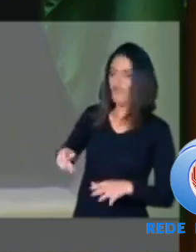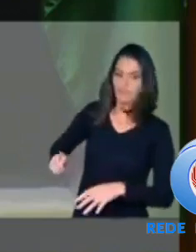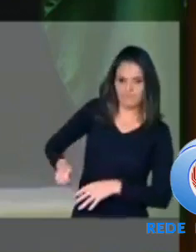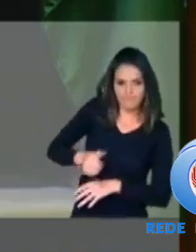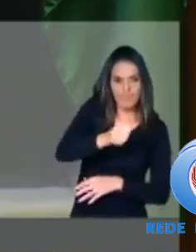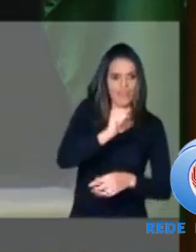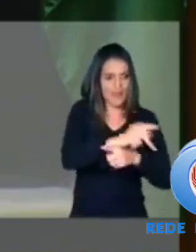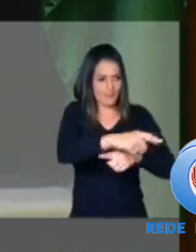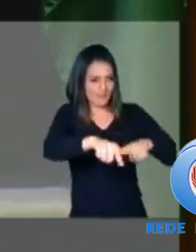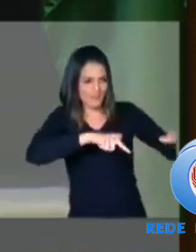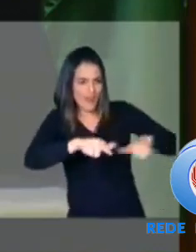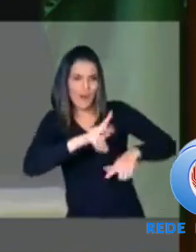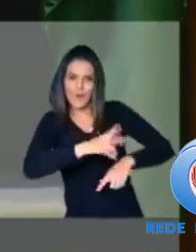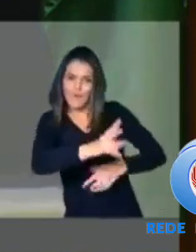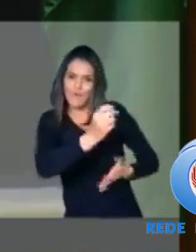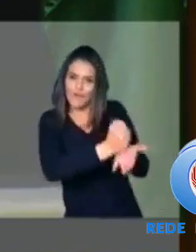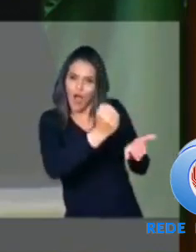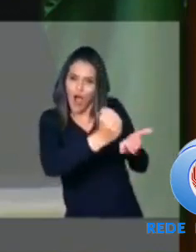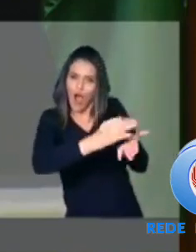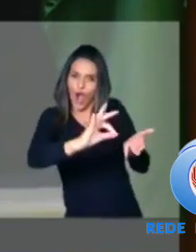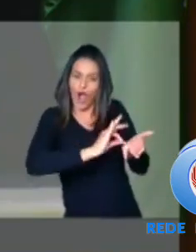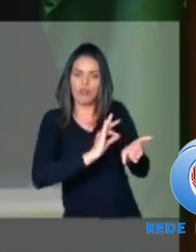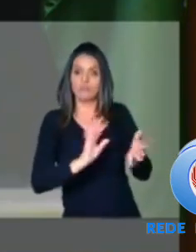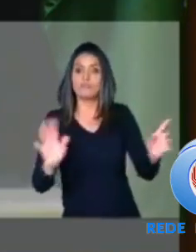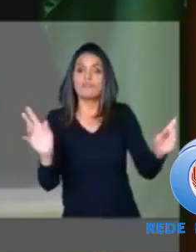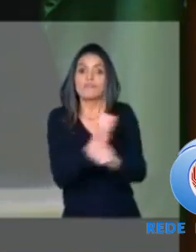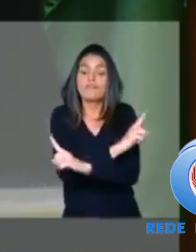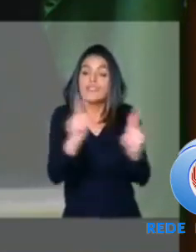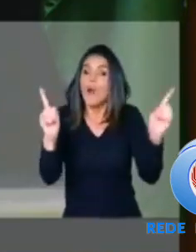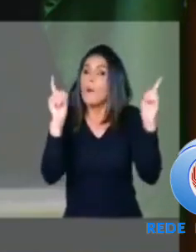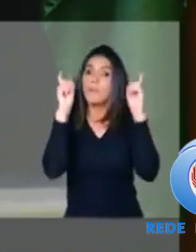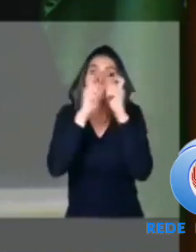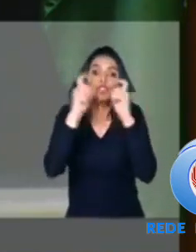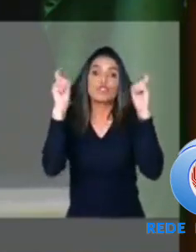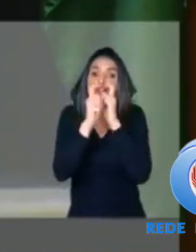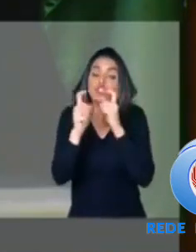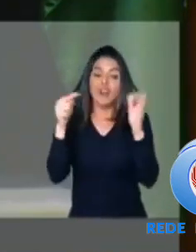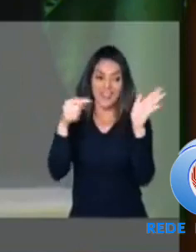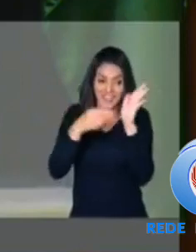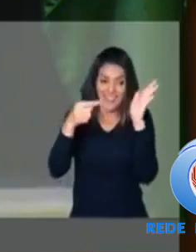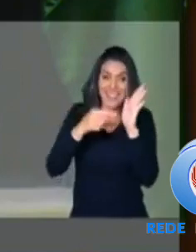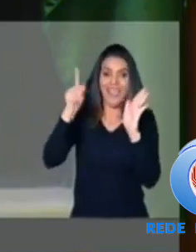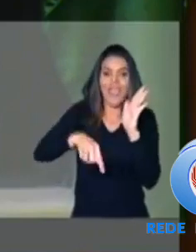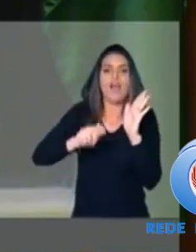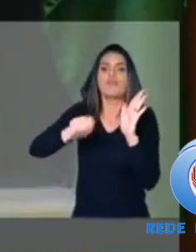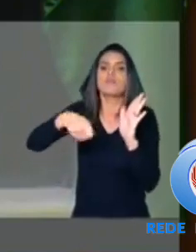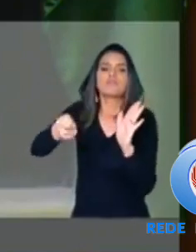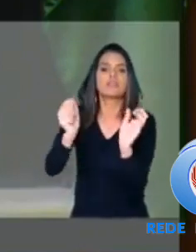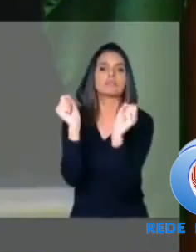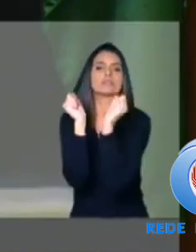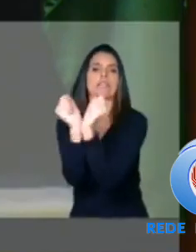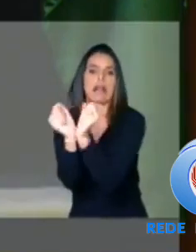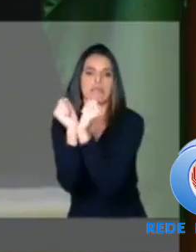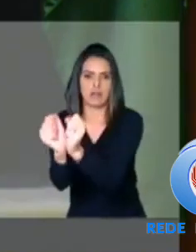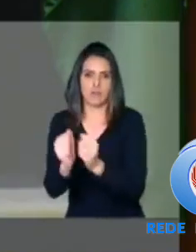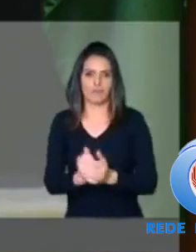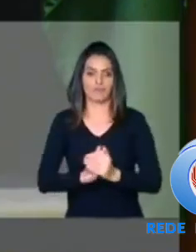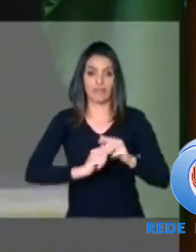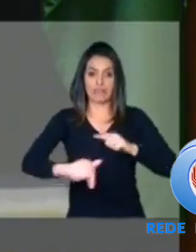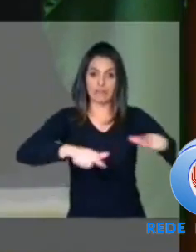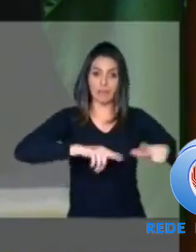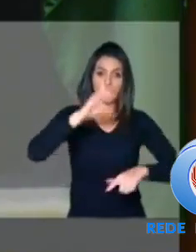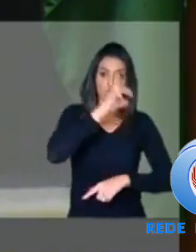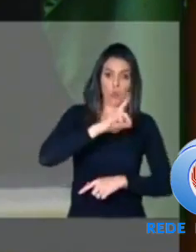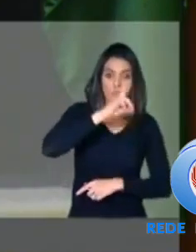mentira, a informalidade vai continuar. Isso aqui chama escravidão. Trabalho aos domingos, violação